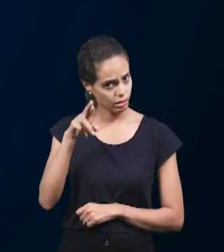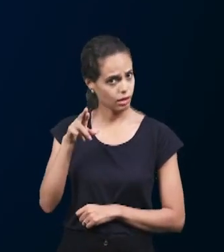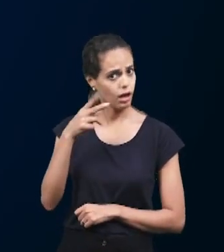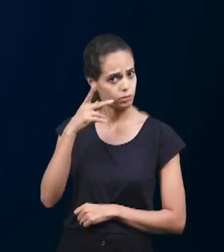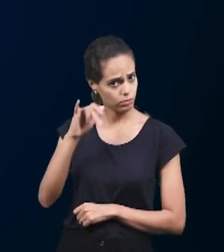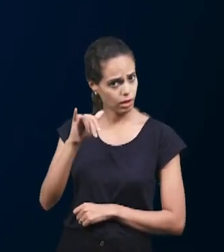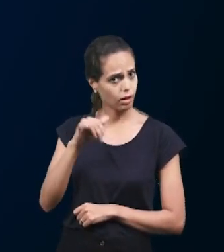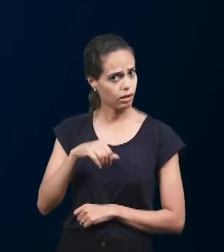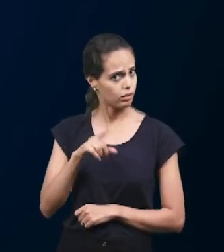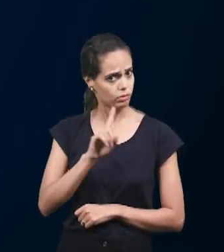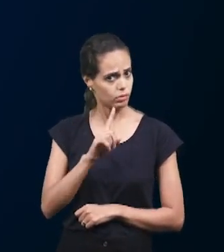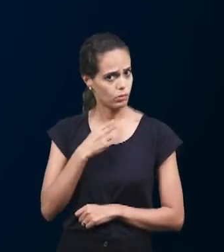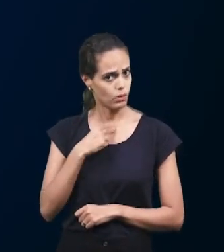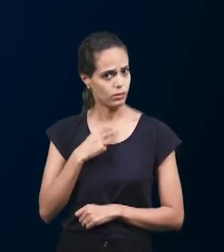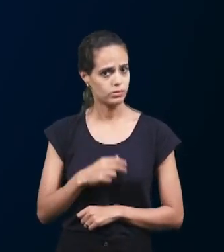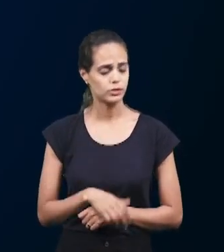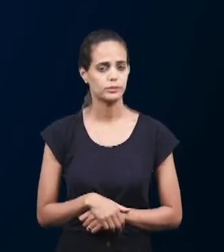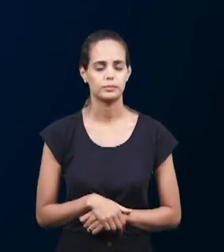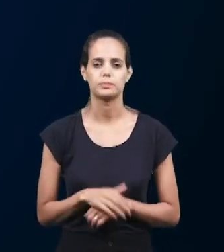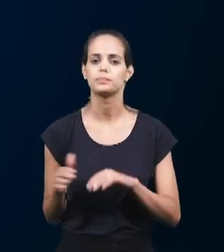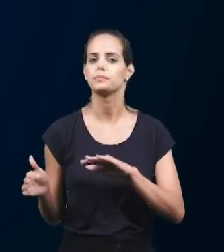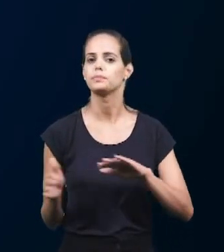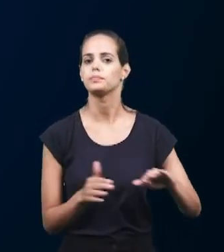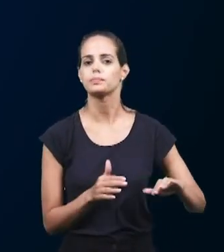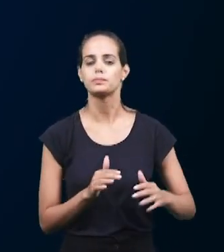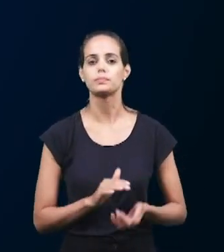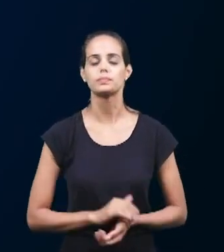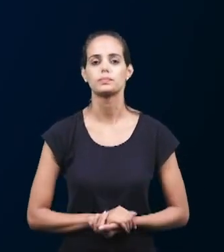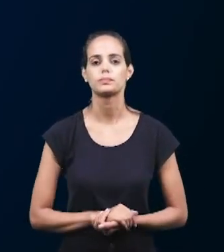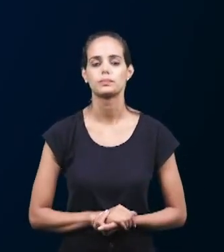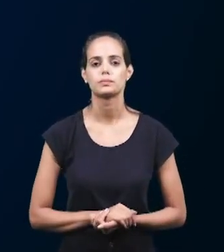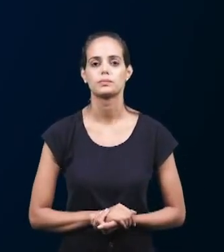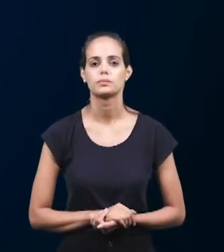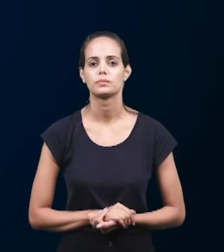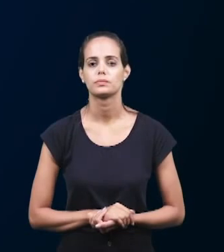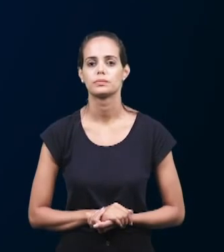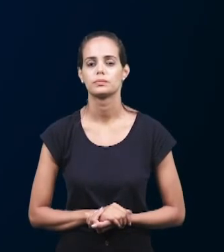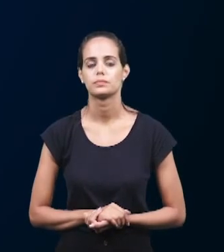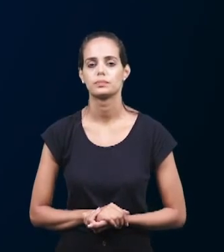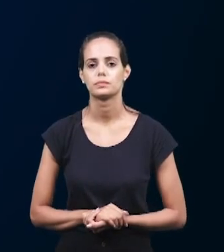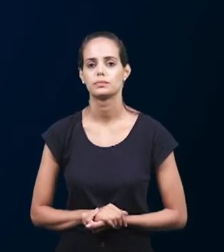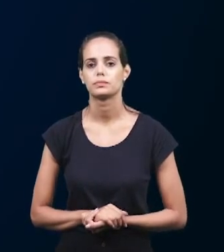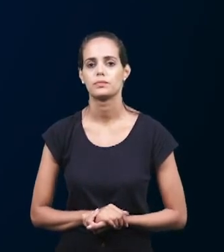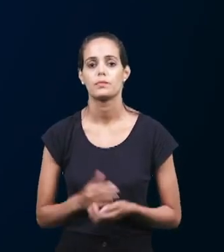3, que diz na leitura de 1 Pedro, capítulo 1, versículo 2.